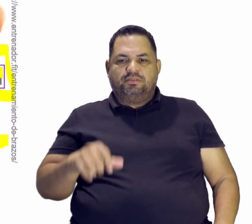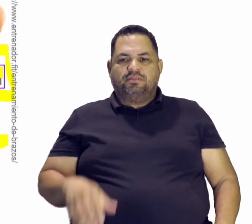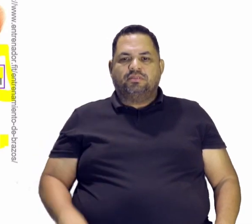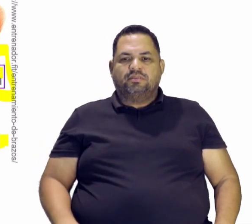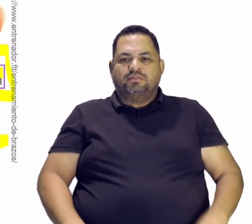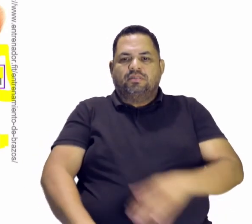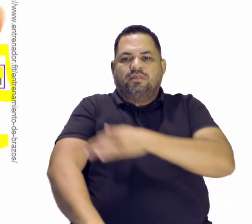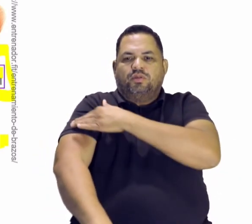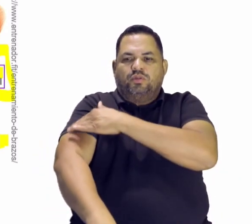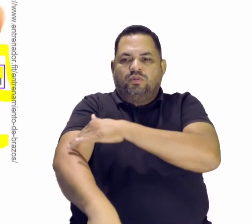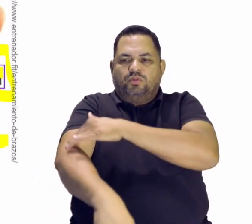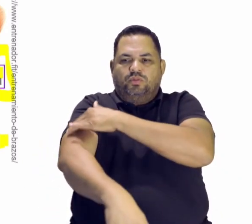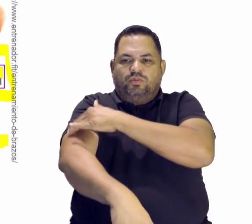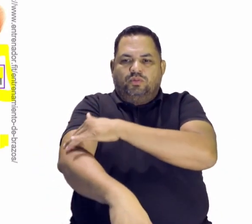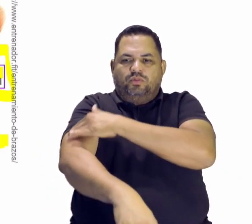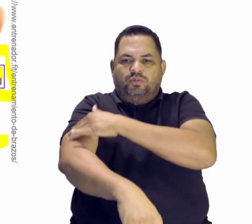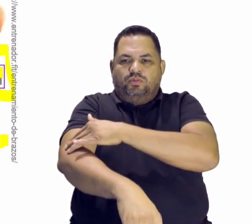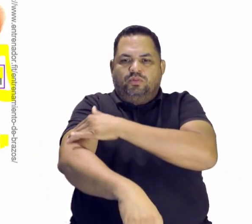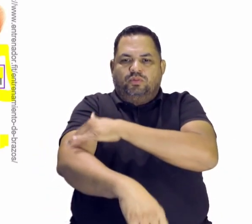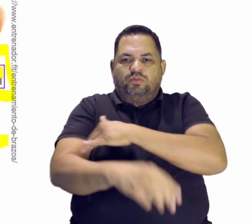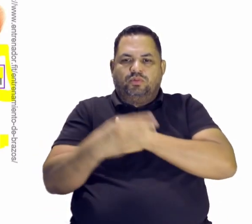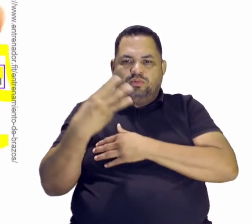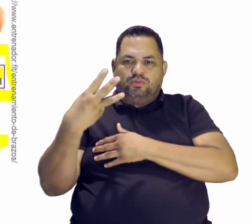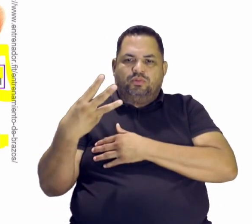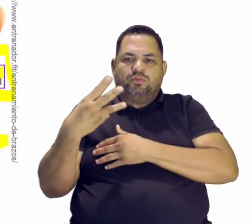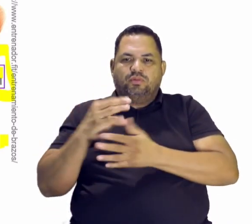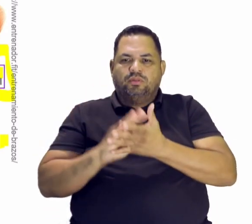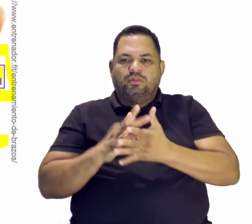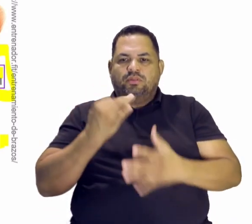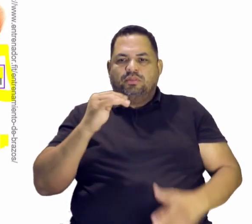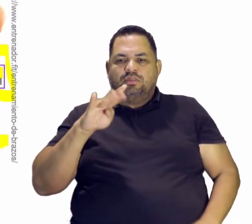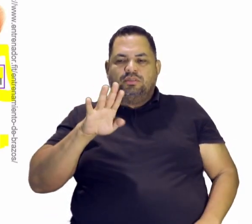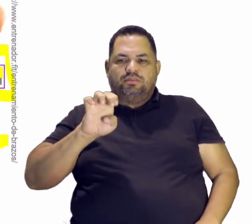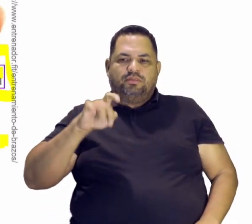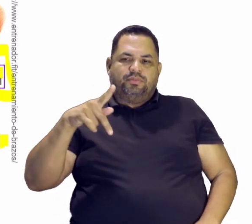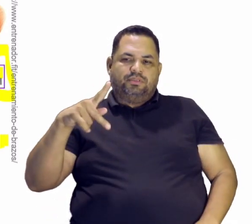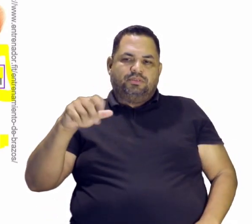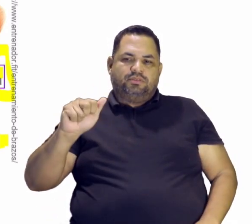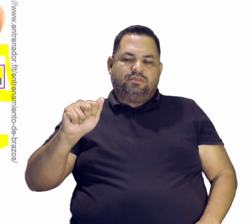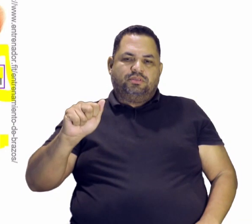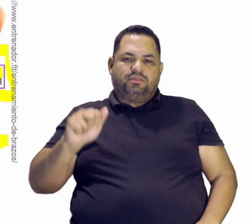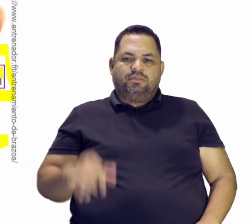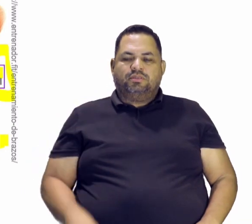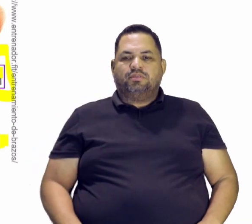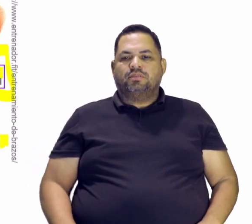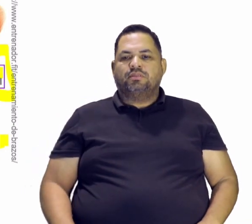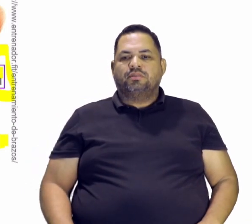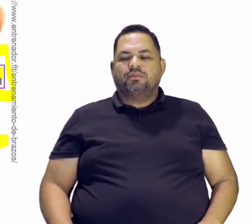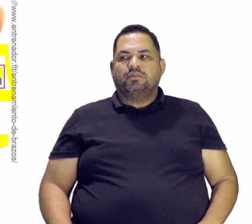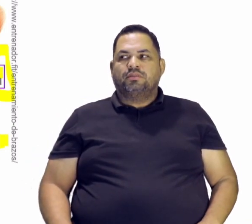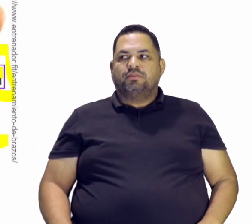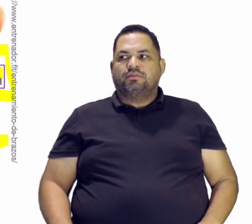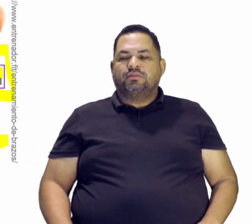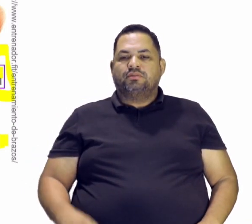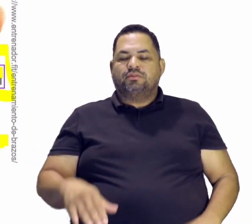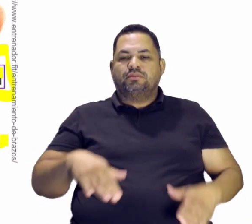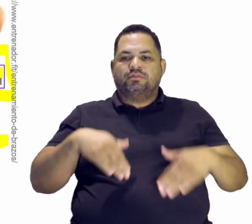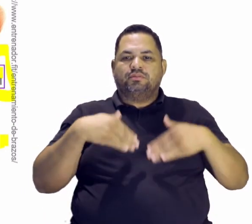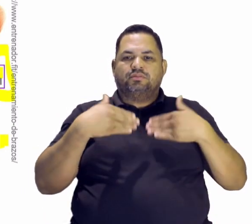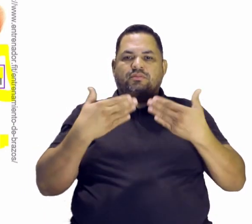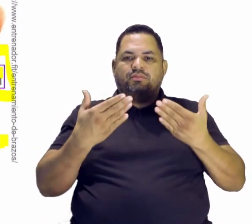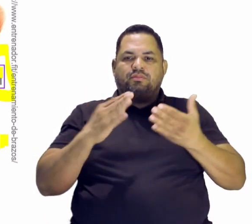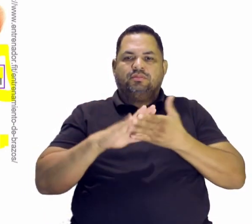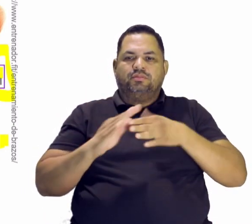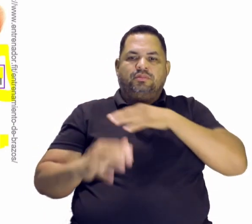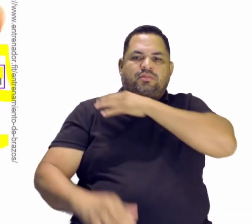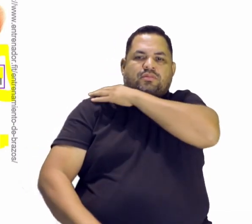junção de 3 músculos. Por isso, o nome tríceps, tá? Tríceps braquial. E aqui, quando eu saio aqui dessa